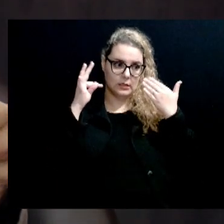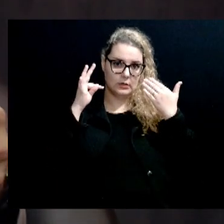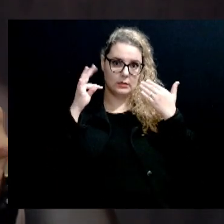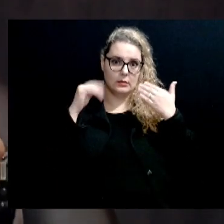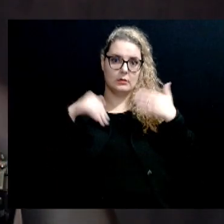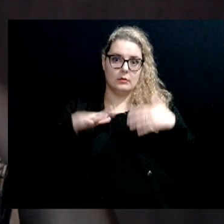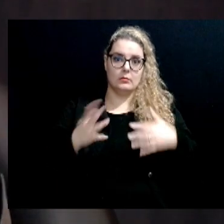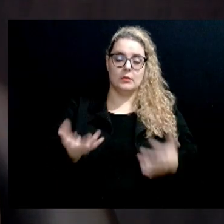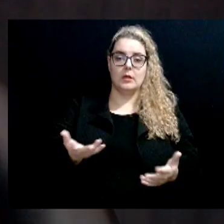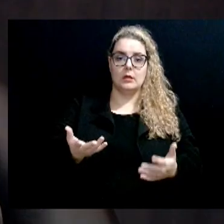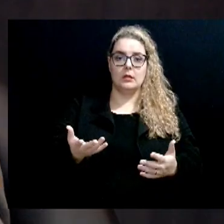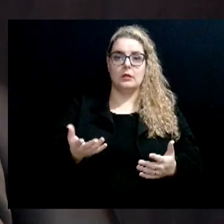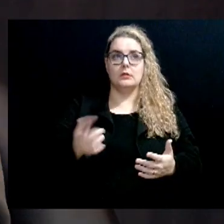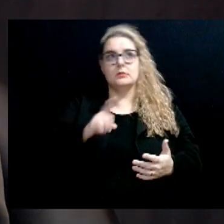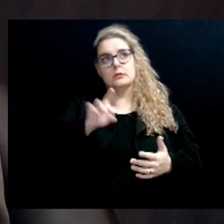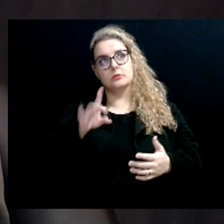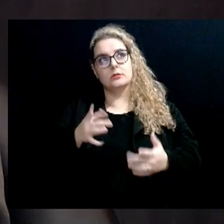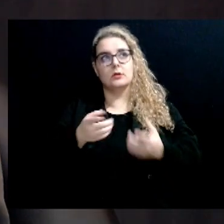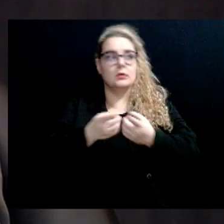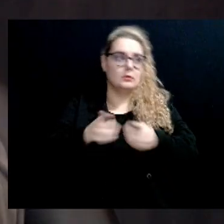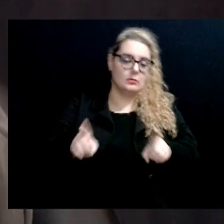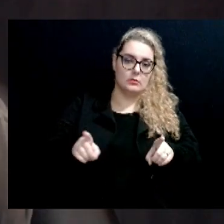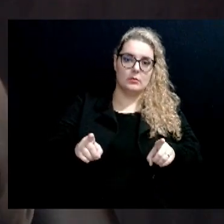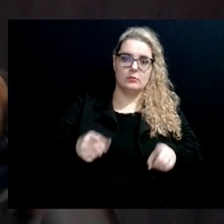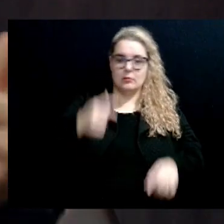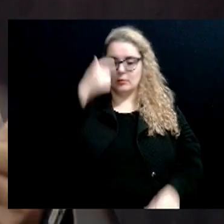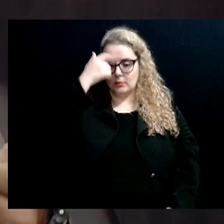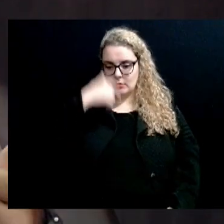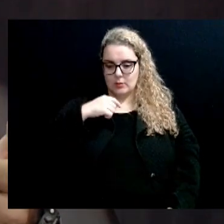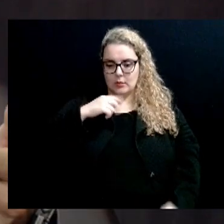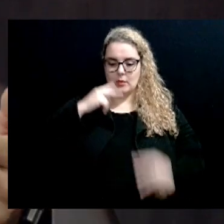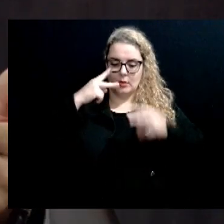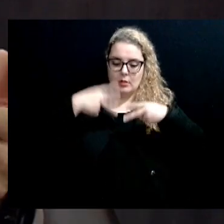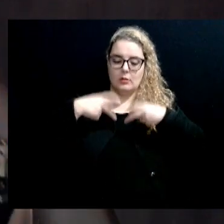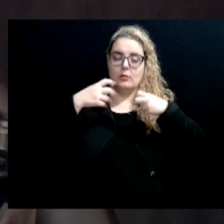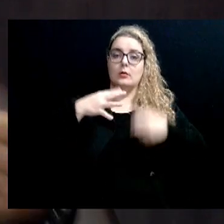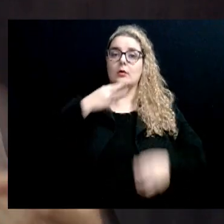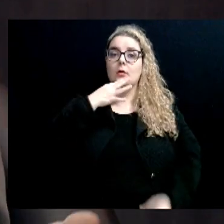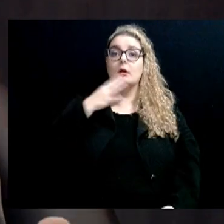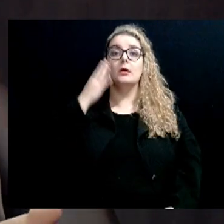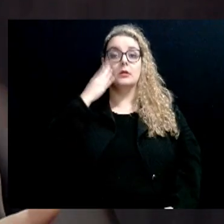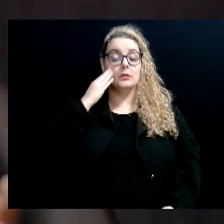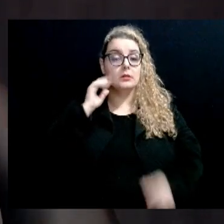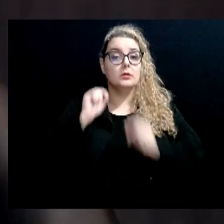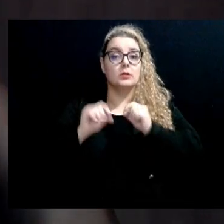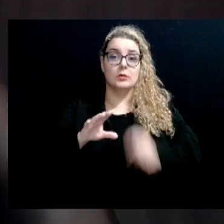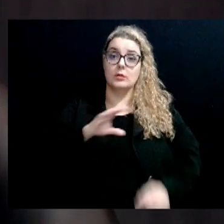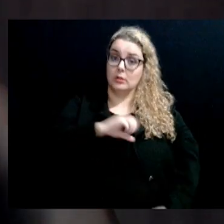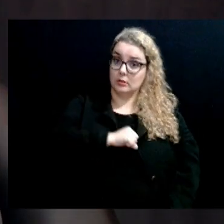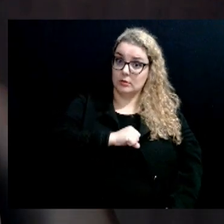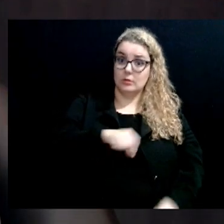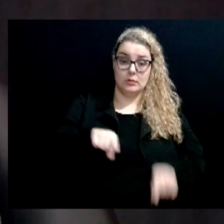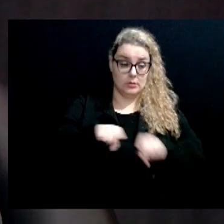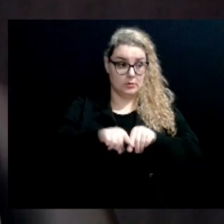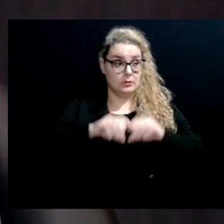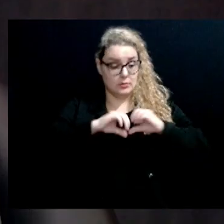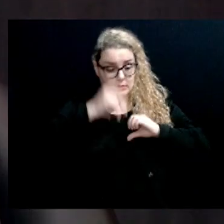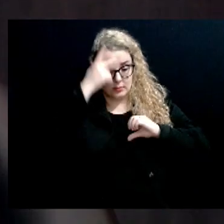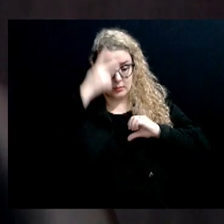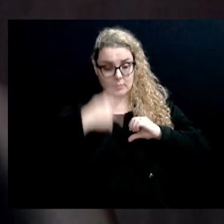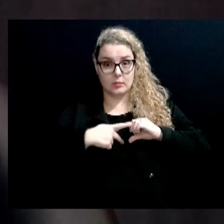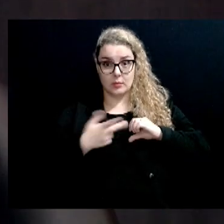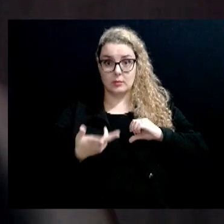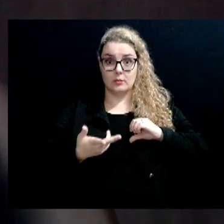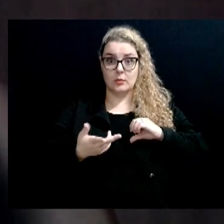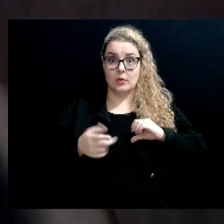para fazer a pessoa voltar a se conhecer, voltar a entender o que ela gosta e também voltar a se amar, que é o principal. Porque tem muito a ver com a autoestima também. A pessoa,